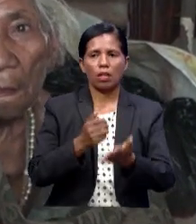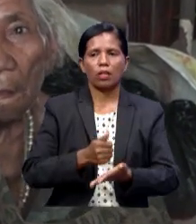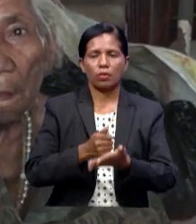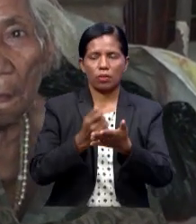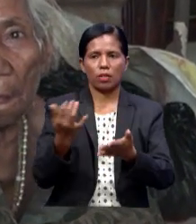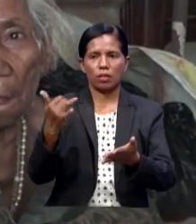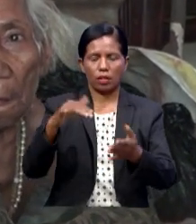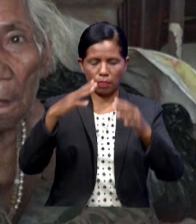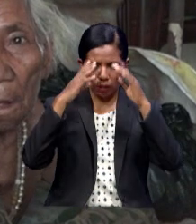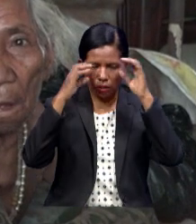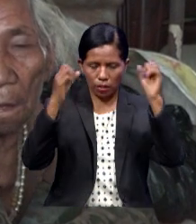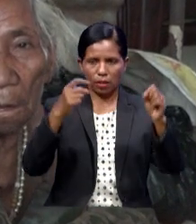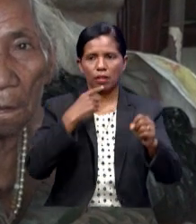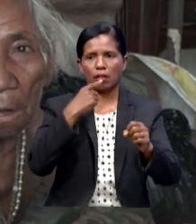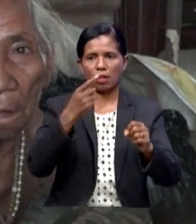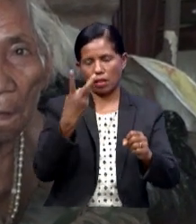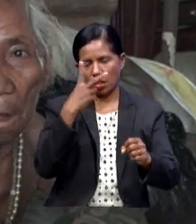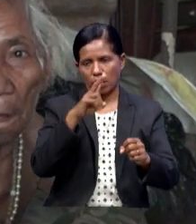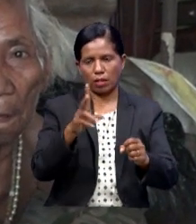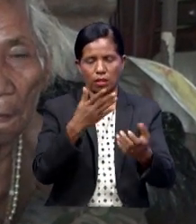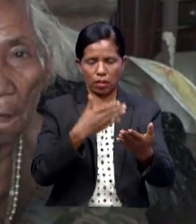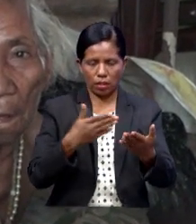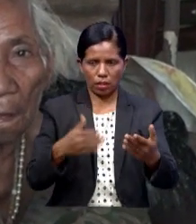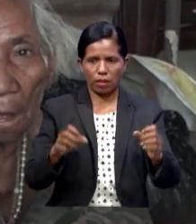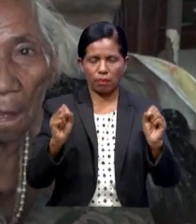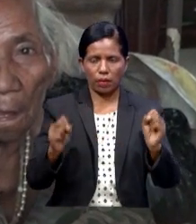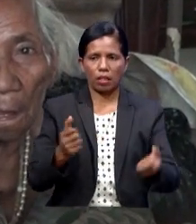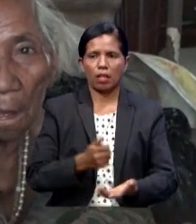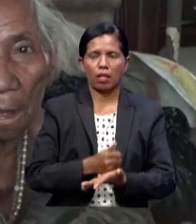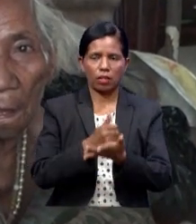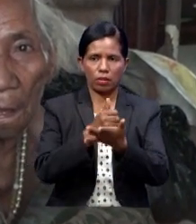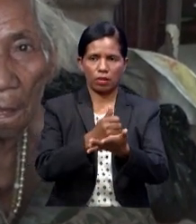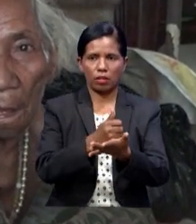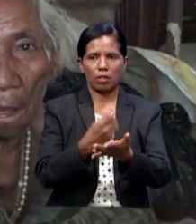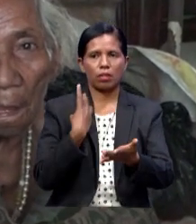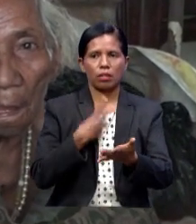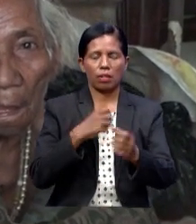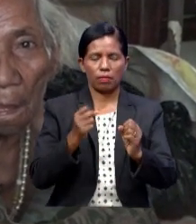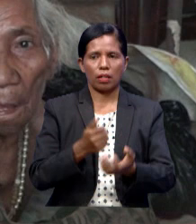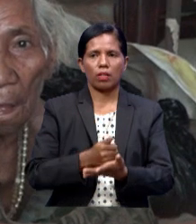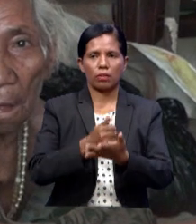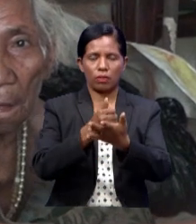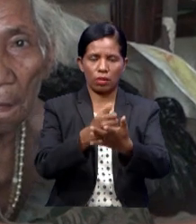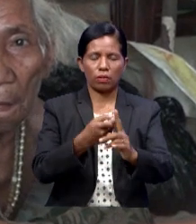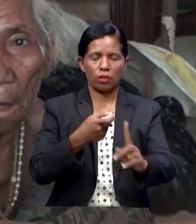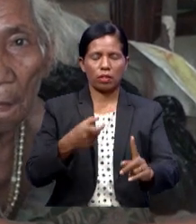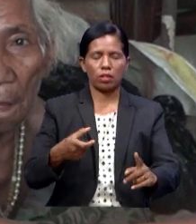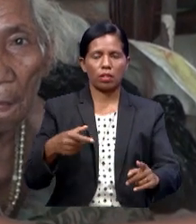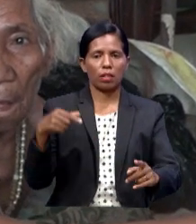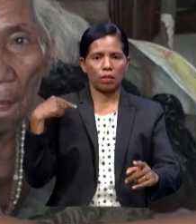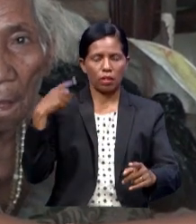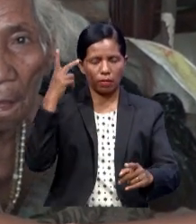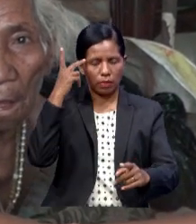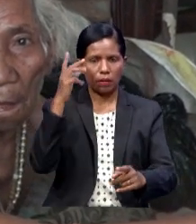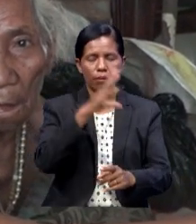então se presidente dian harreto sa san Roma bele apoio ita bele apoio husi palasio ida fali